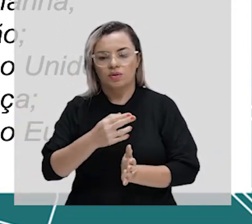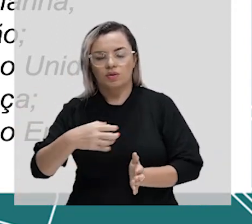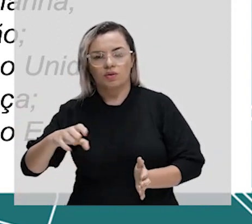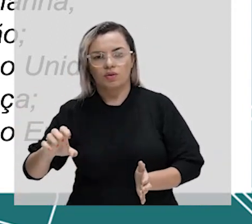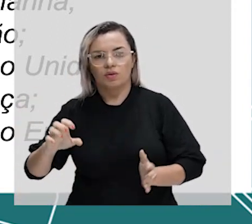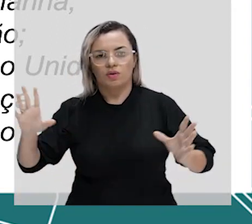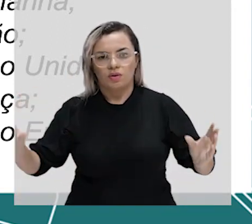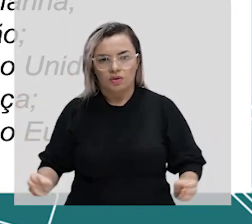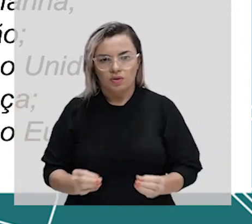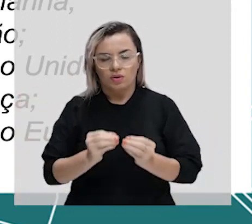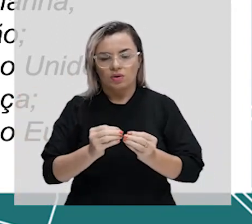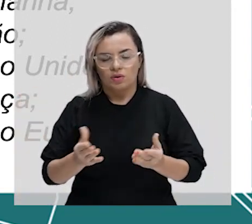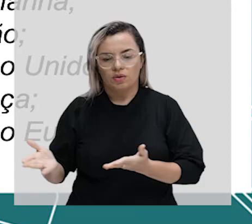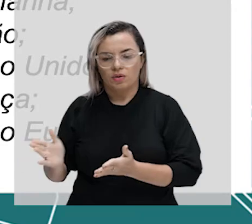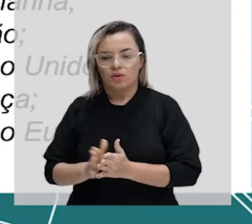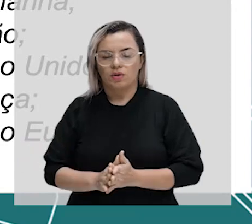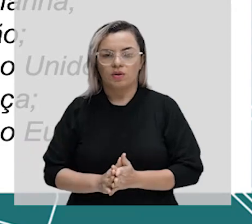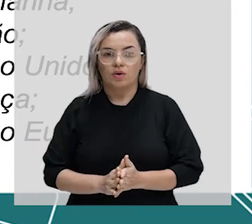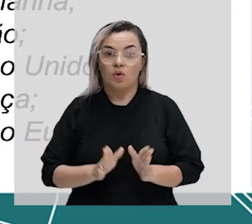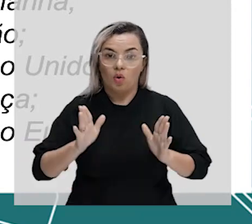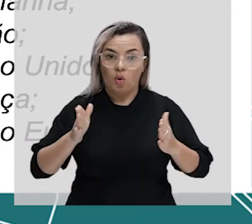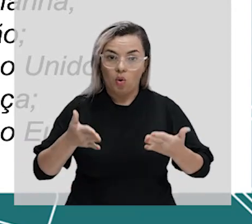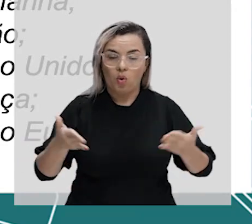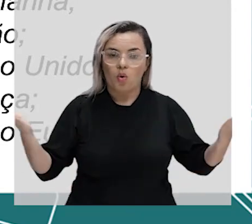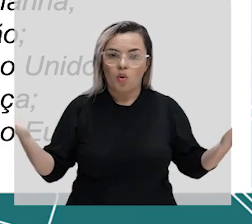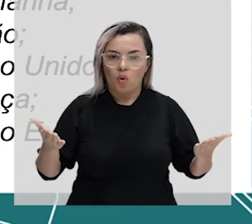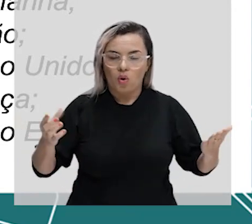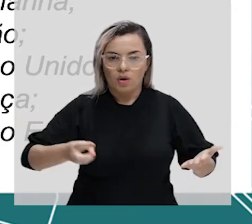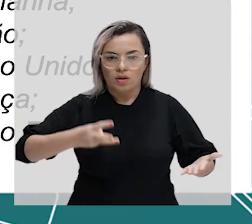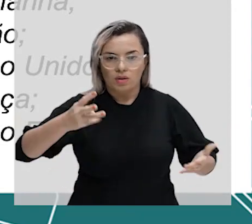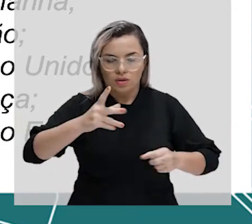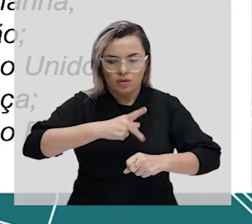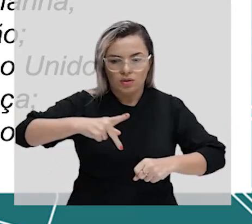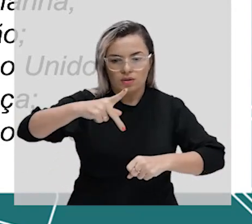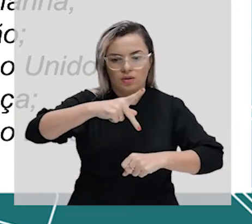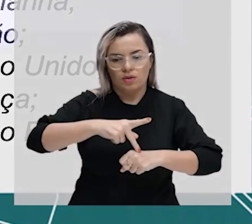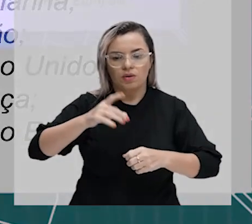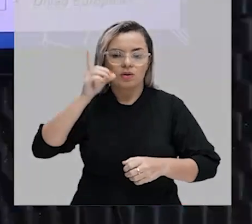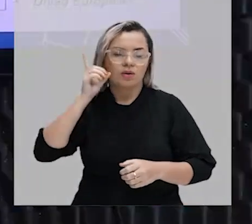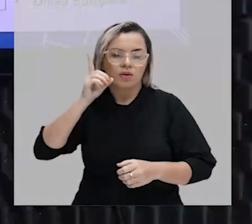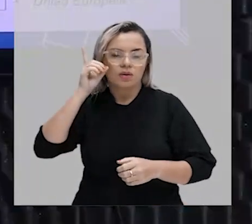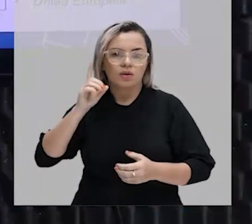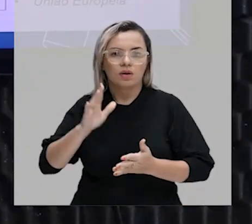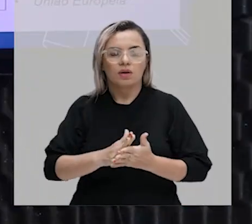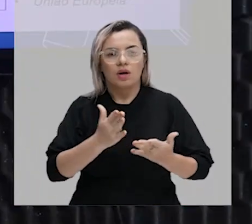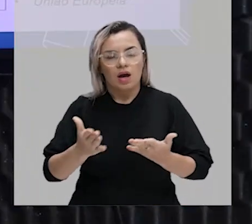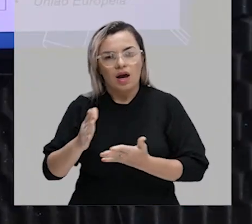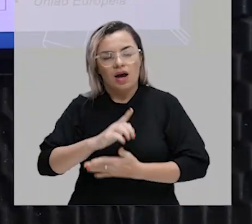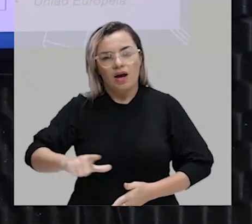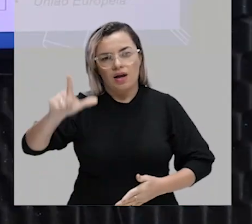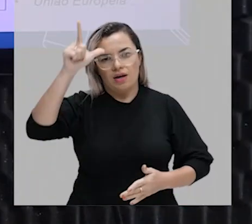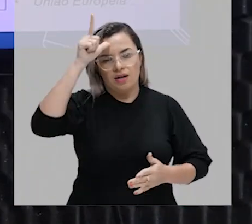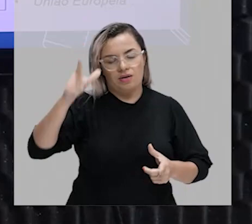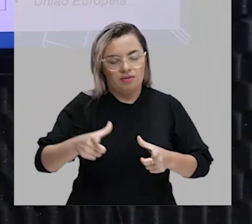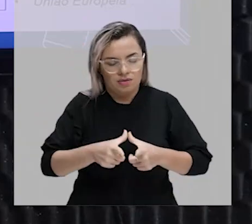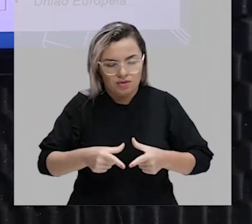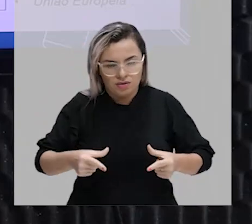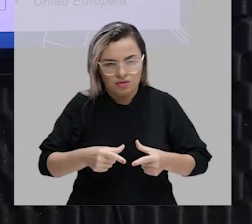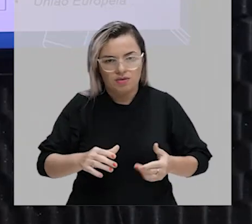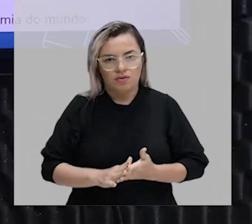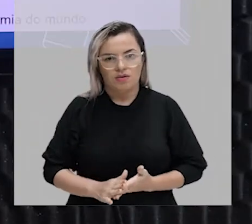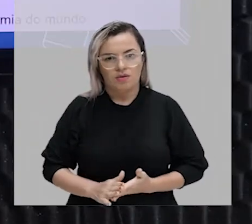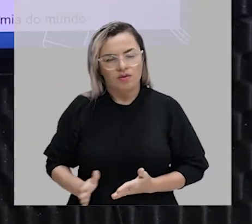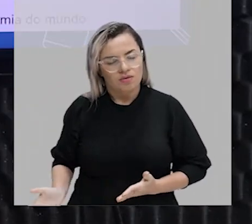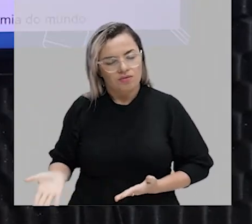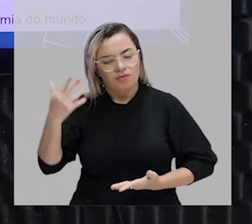vai focar, como eu já te disse, em três países, Estados Unidos, Alemanha e Japão, galera, beleza? Então, bora evoluir. Entendendo